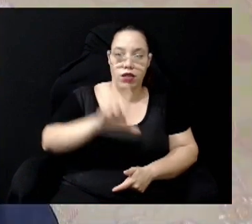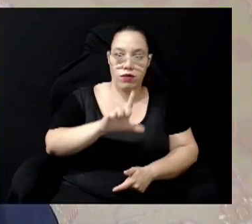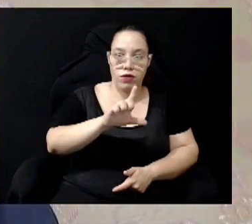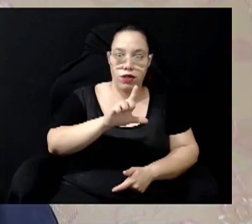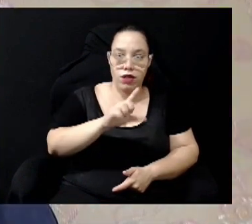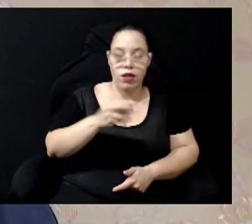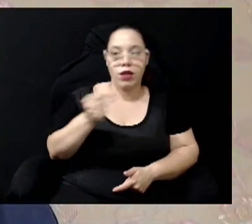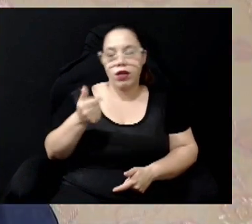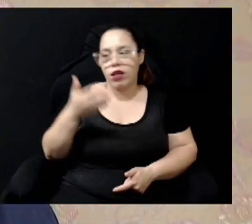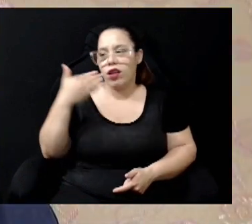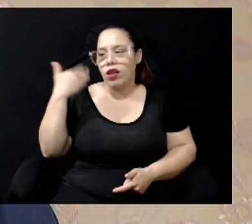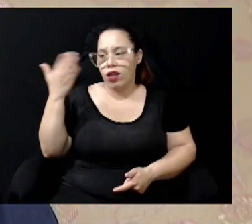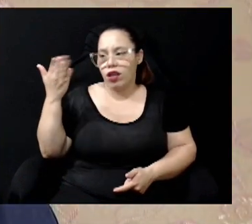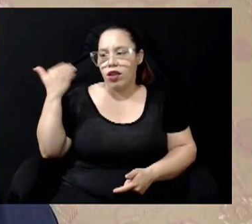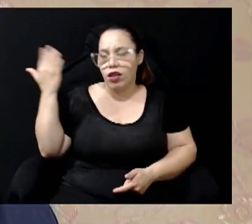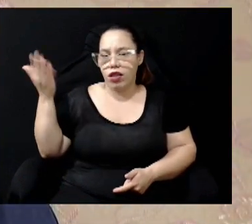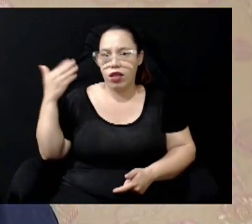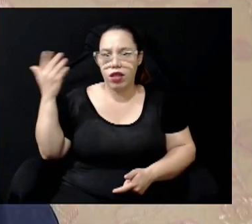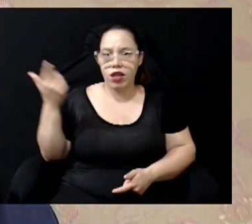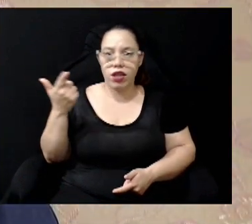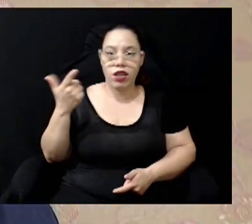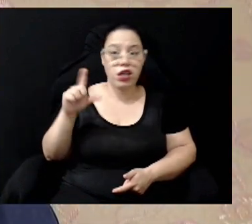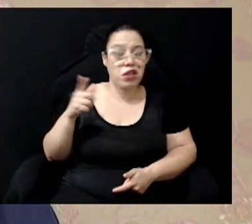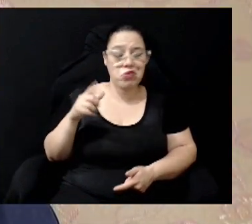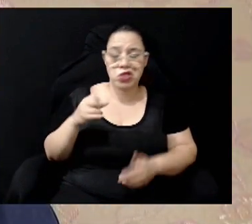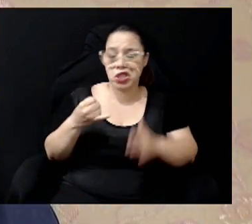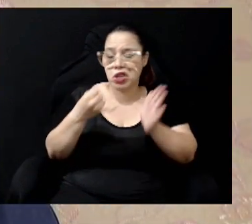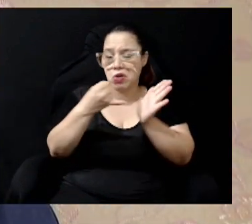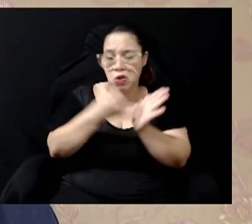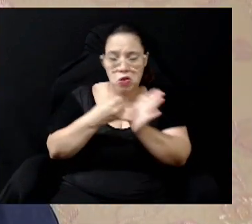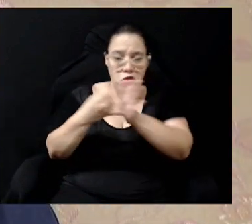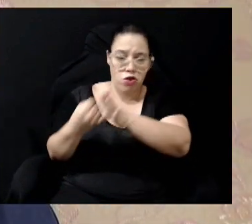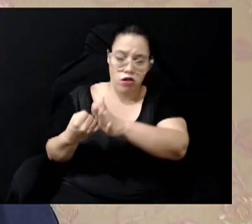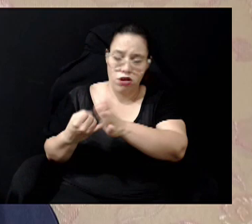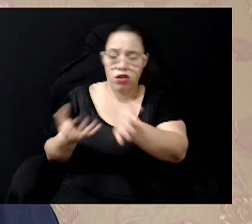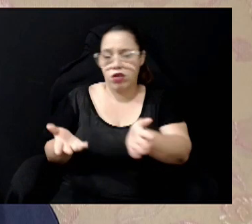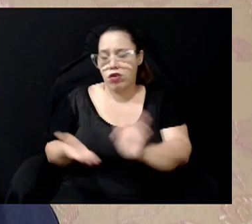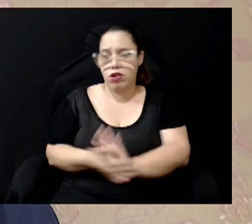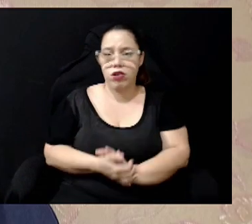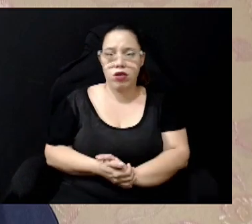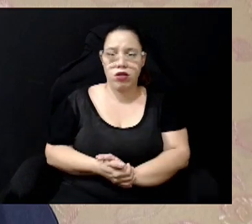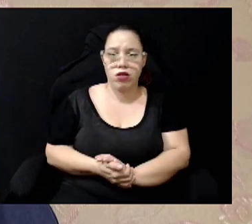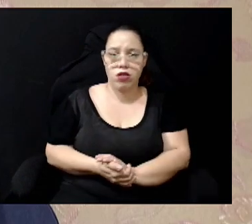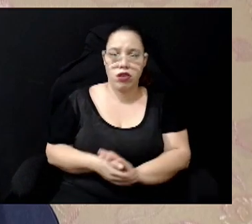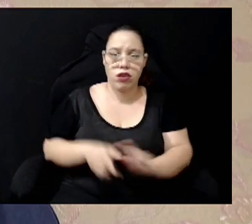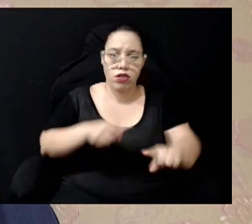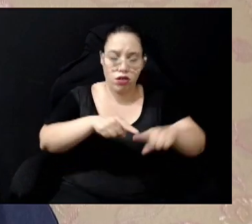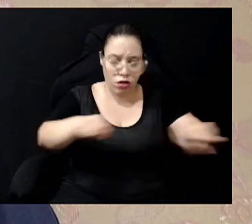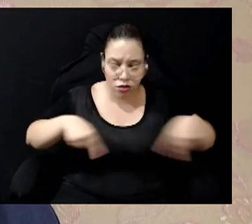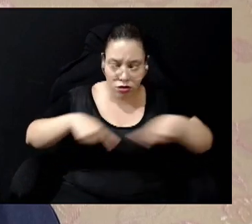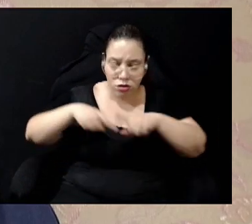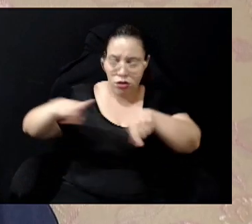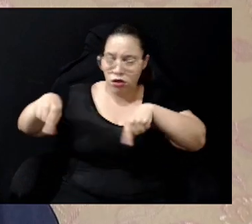não tinham uma sede. Se reunia em escritórios, em residências